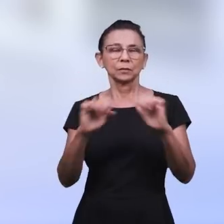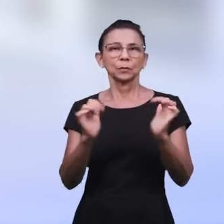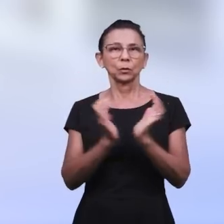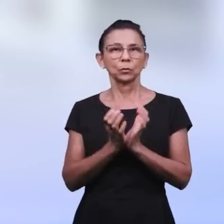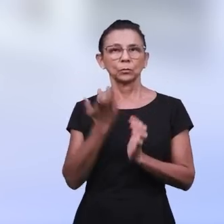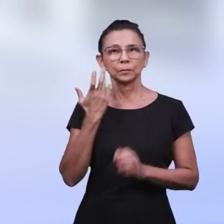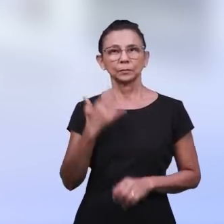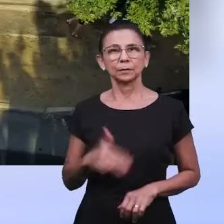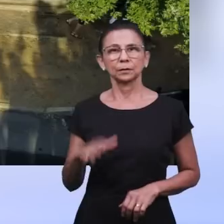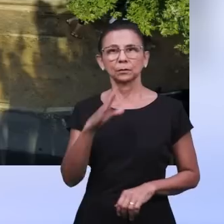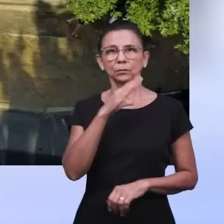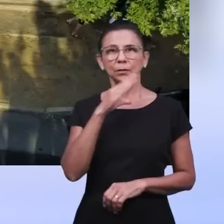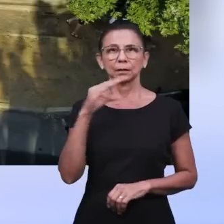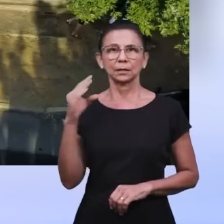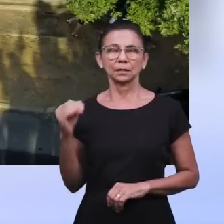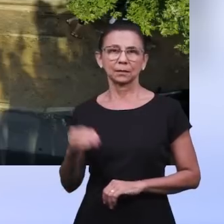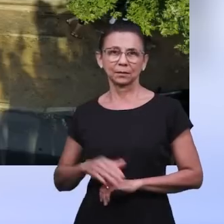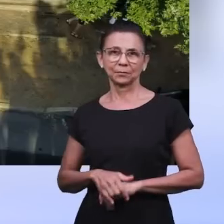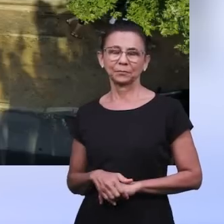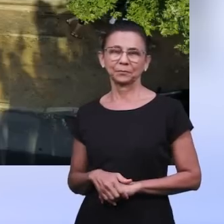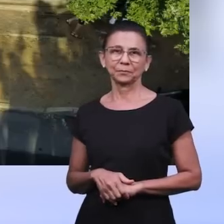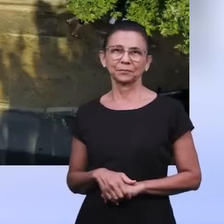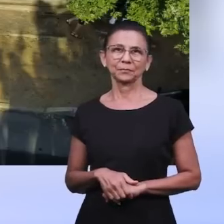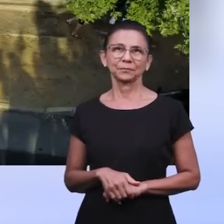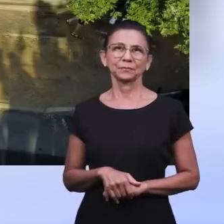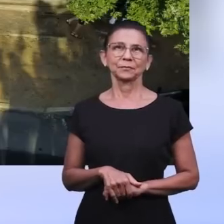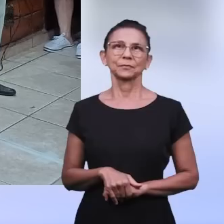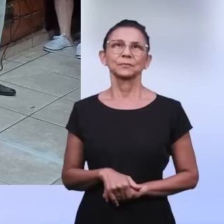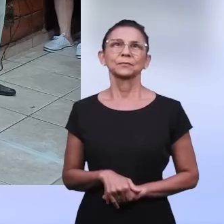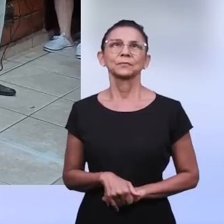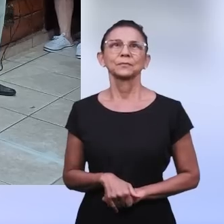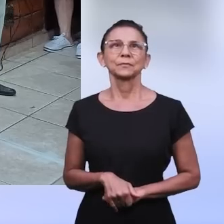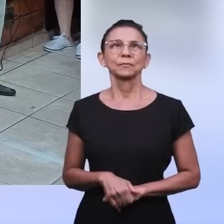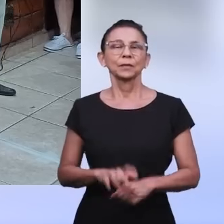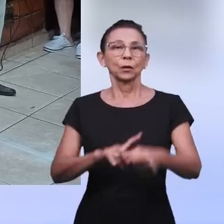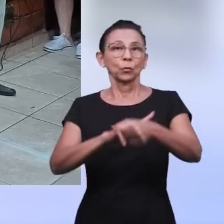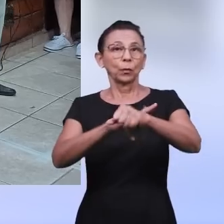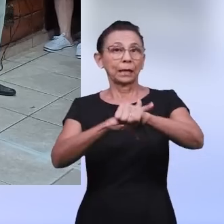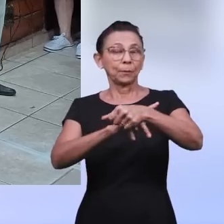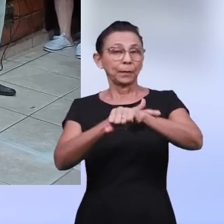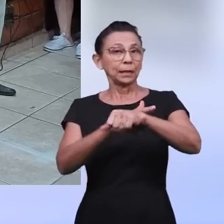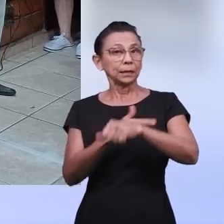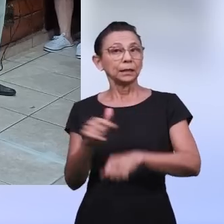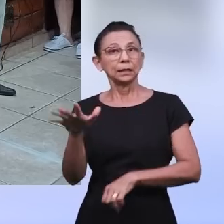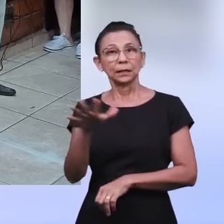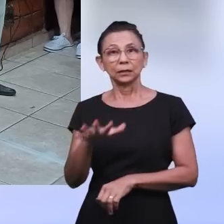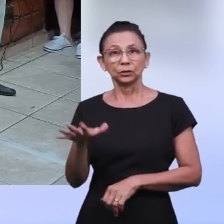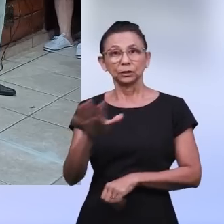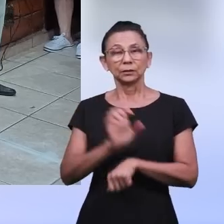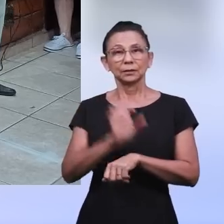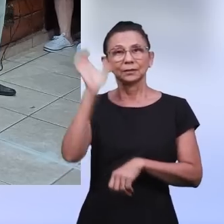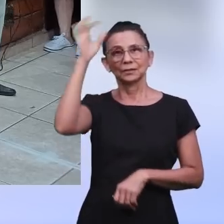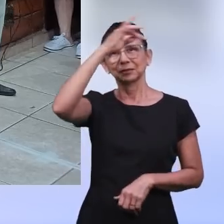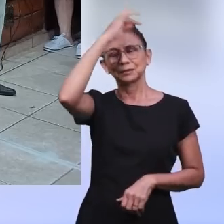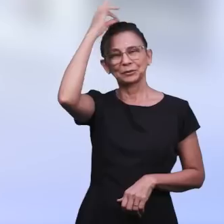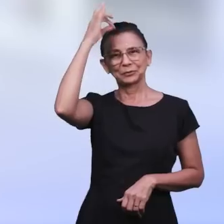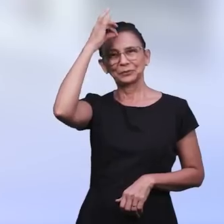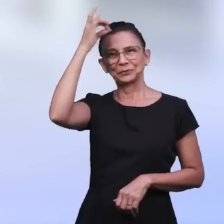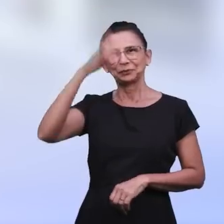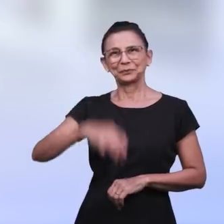pelos intermediários e adolescentes do Polo de Coroado, a região ali de Guarapari, aqui no estado do Espírito